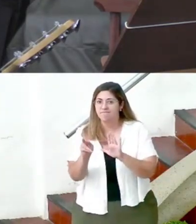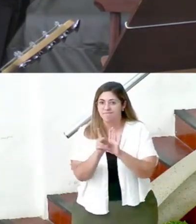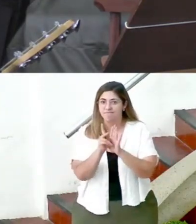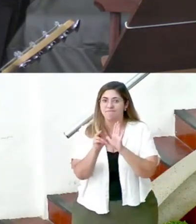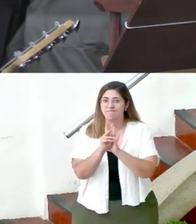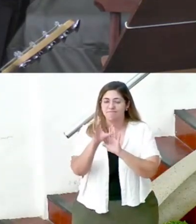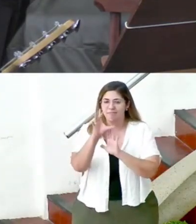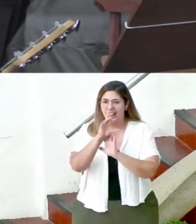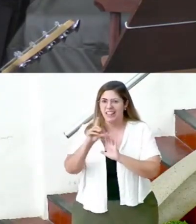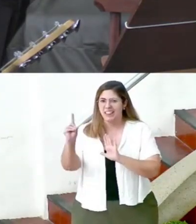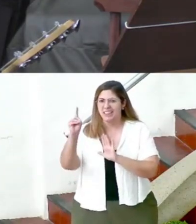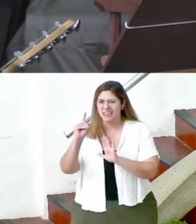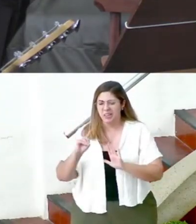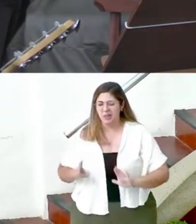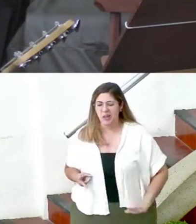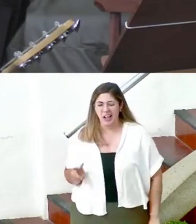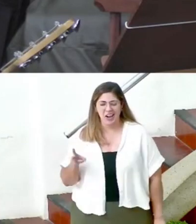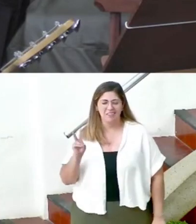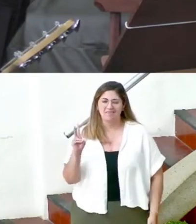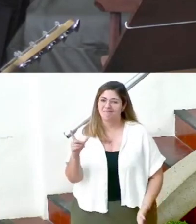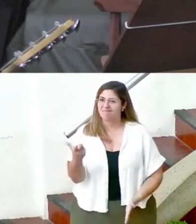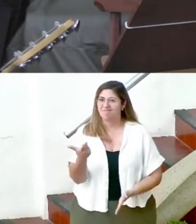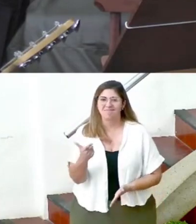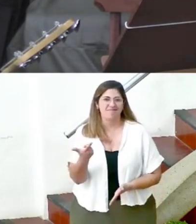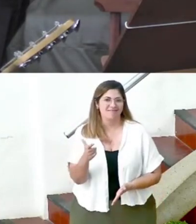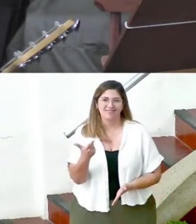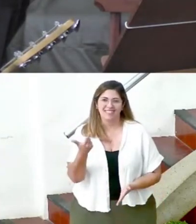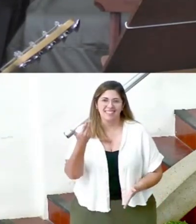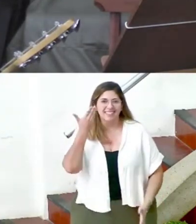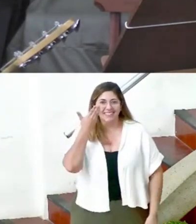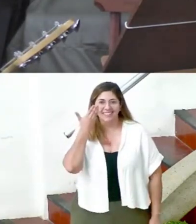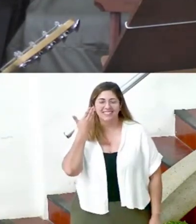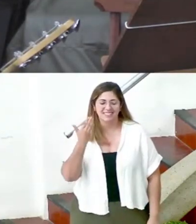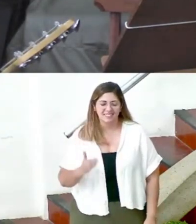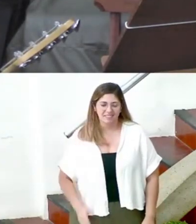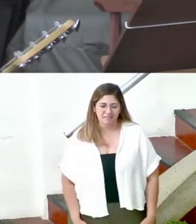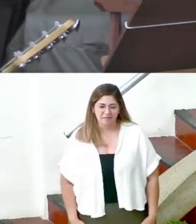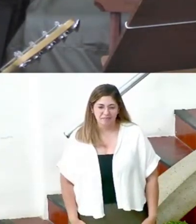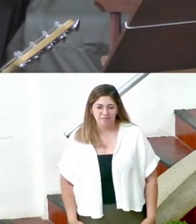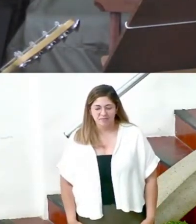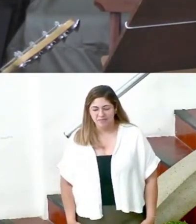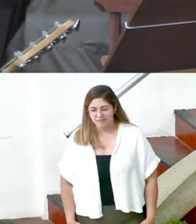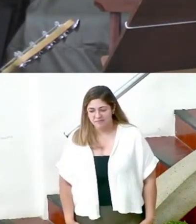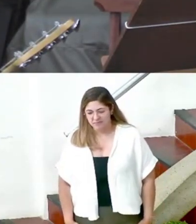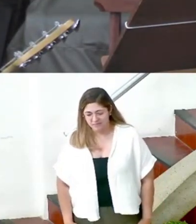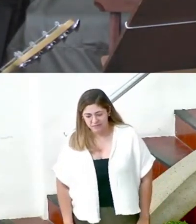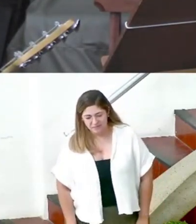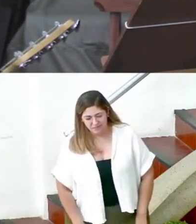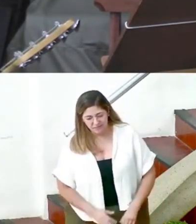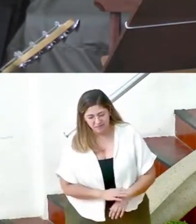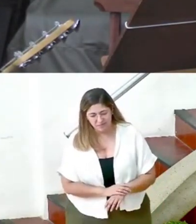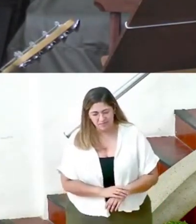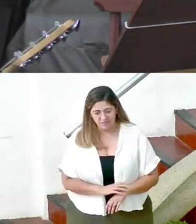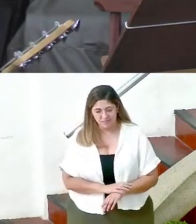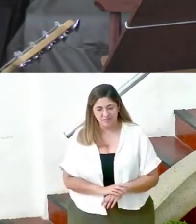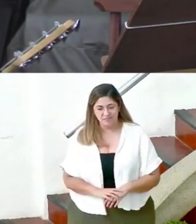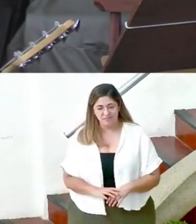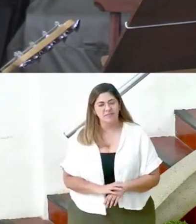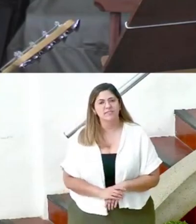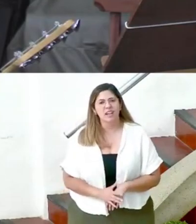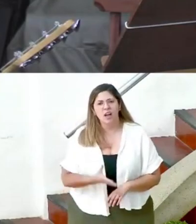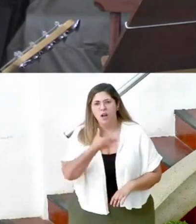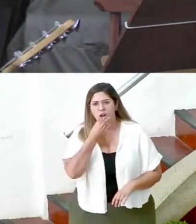valor. Por que, pastor, o senhor está falando disso? Acabou de falar do general lá que está reconhecido na história, o Rosenthal, como o homem